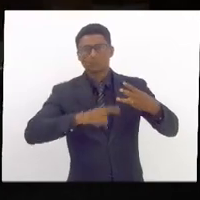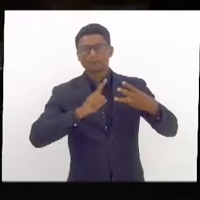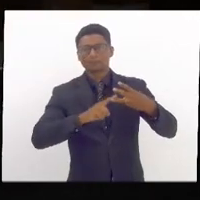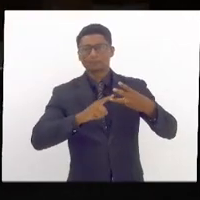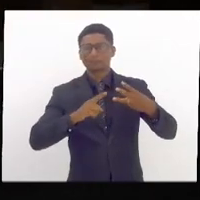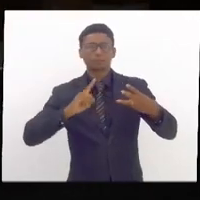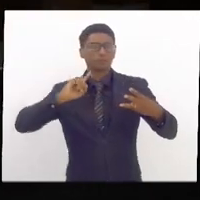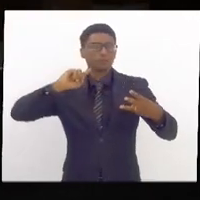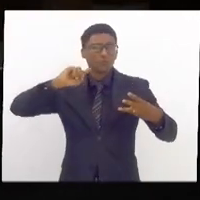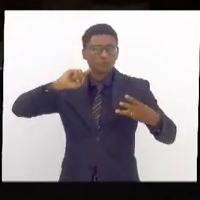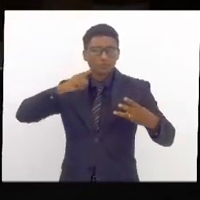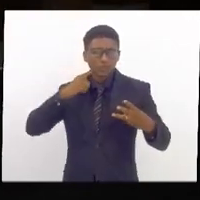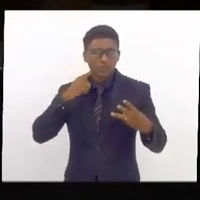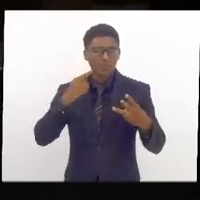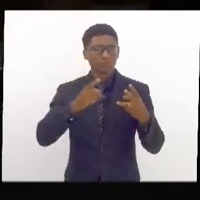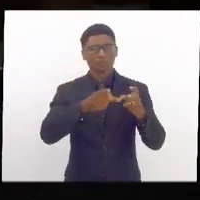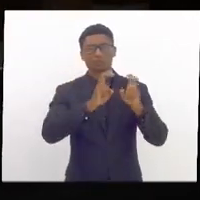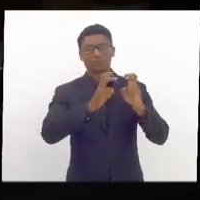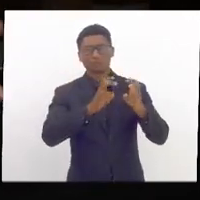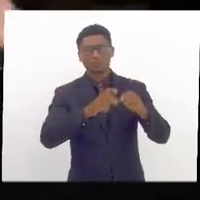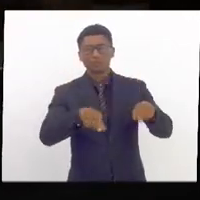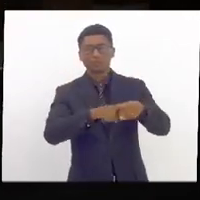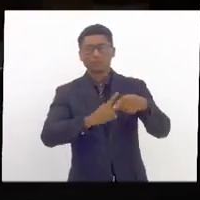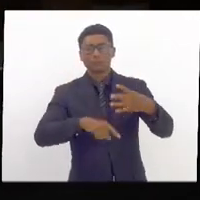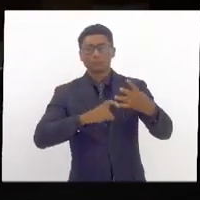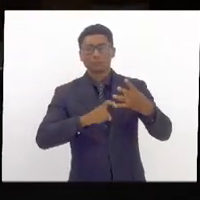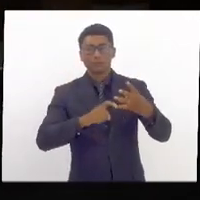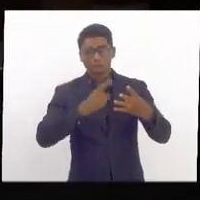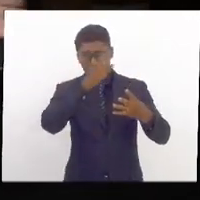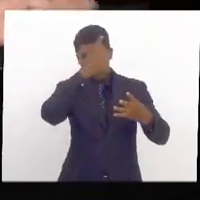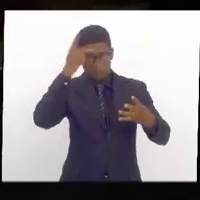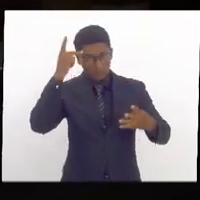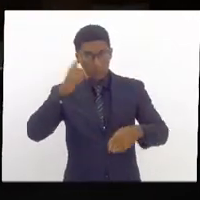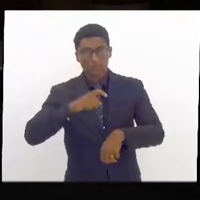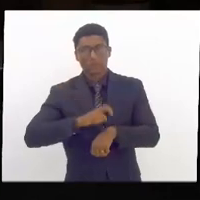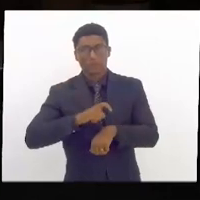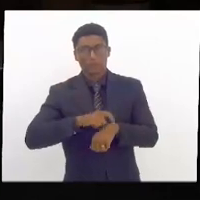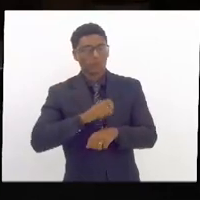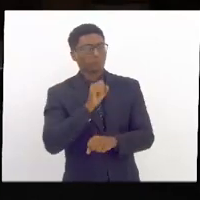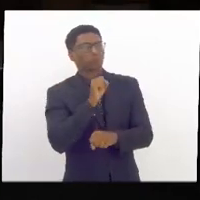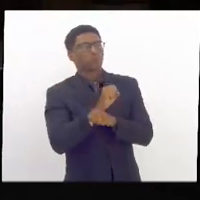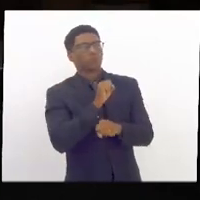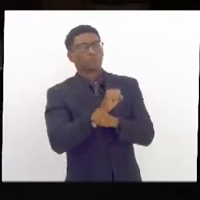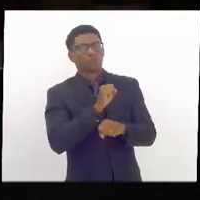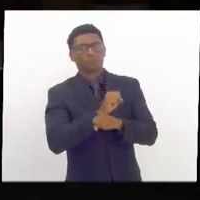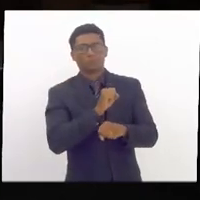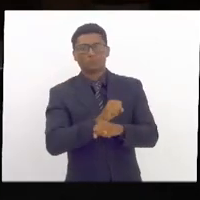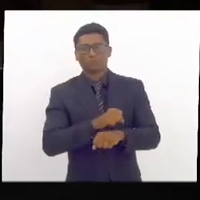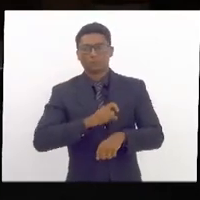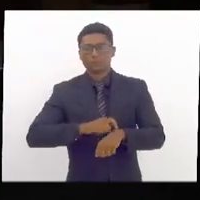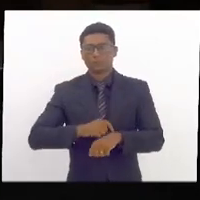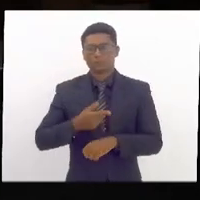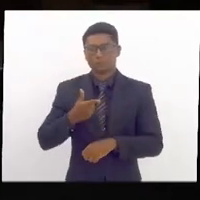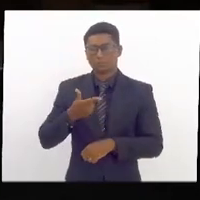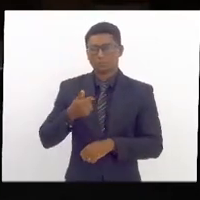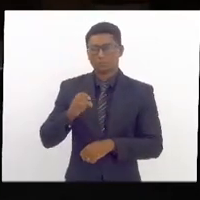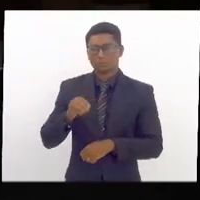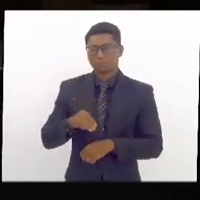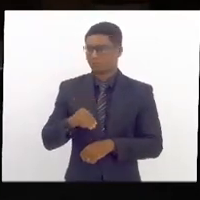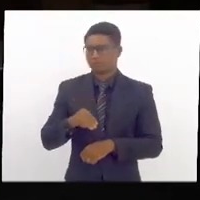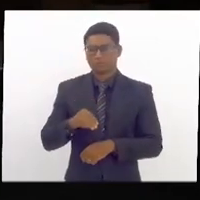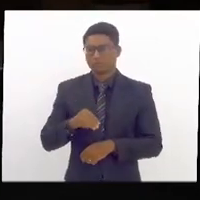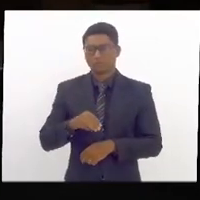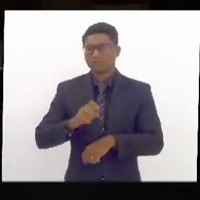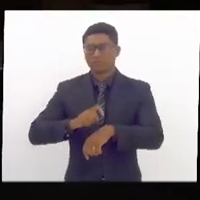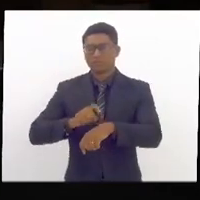ao longo da linha férrea, como também o tempo de espera do passageiro, que teria marcado 12 minutos e ficava 25,